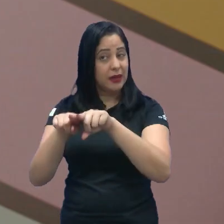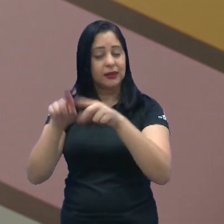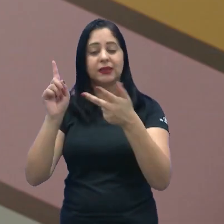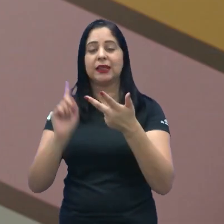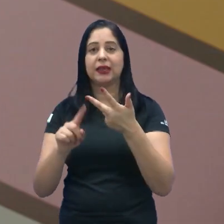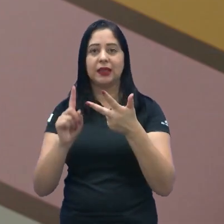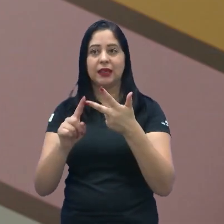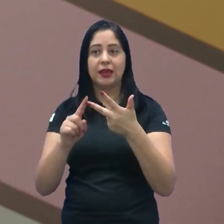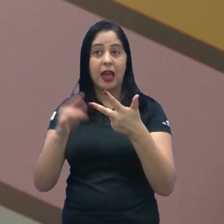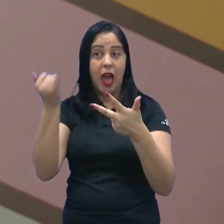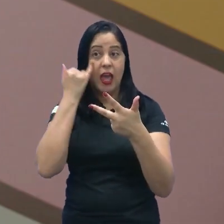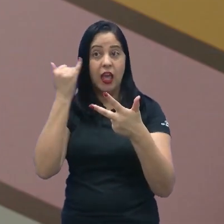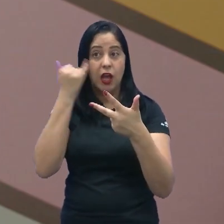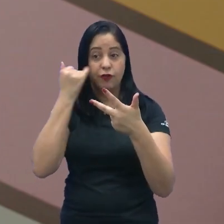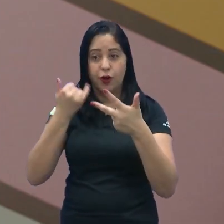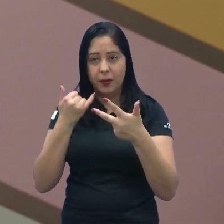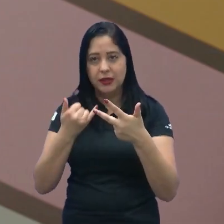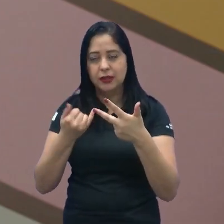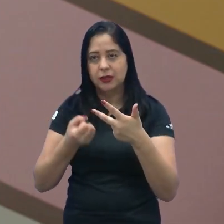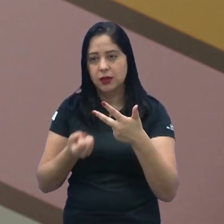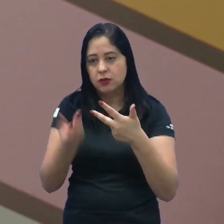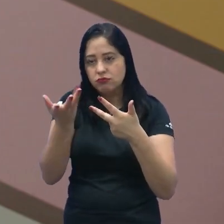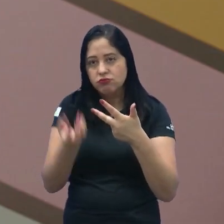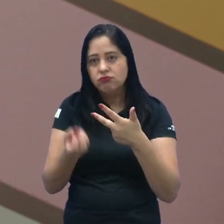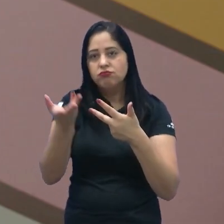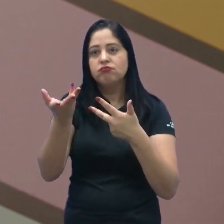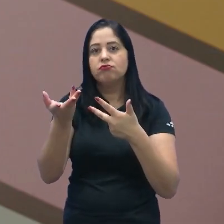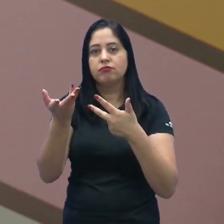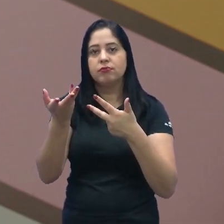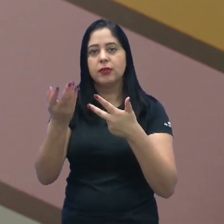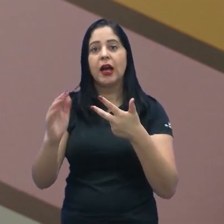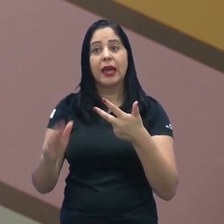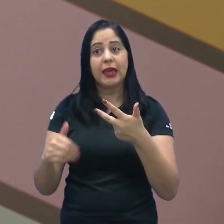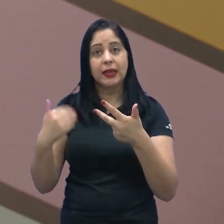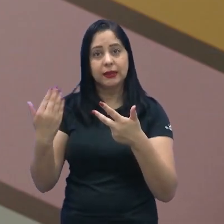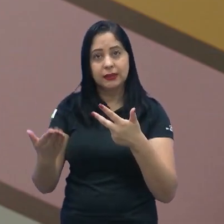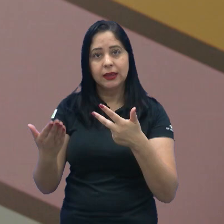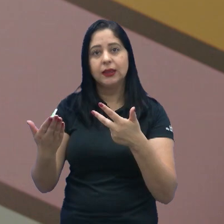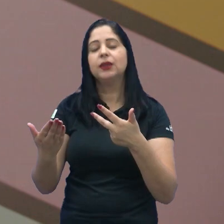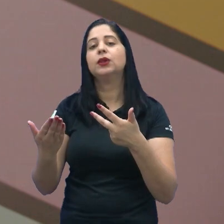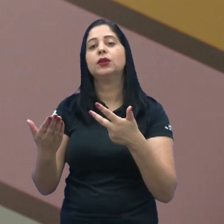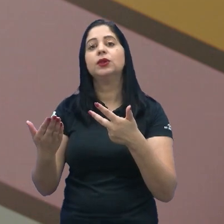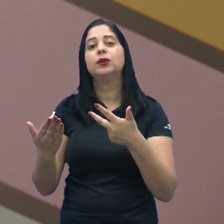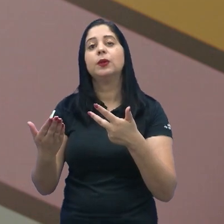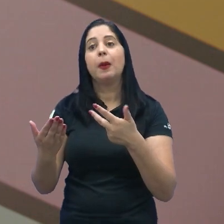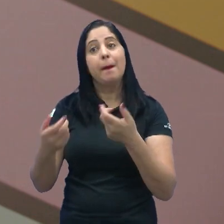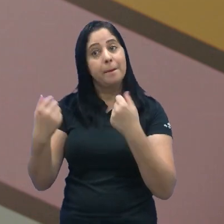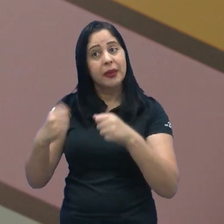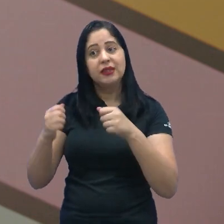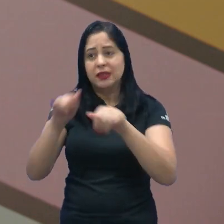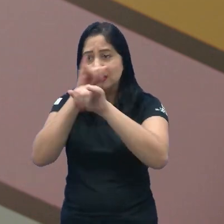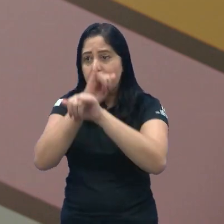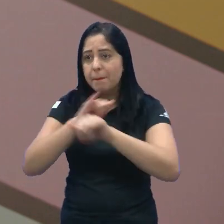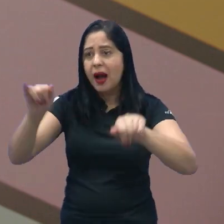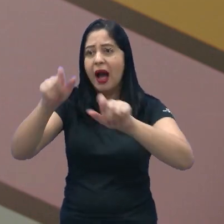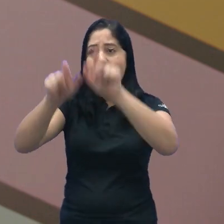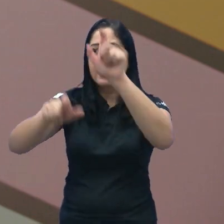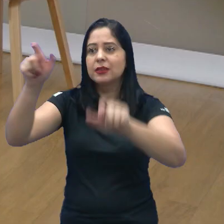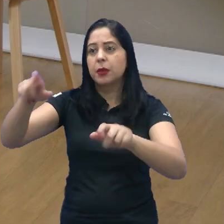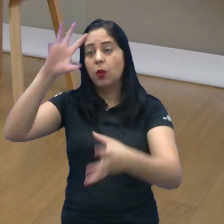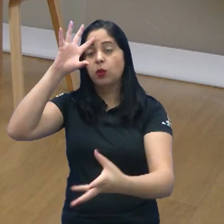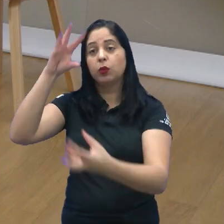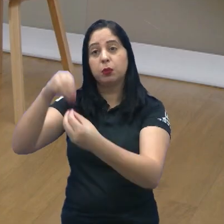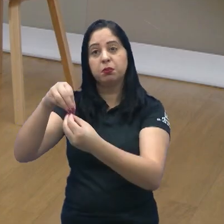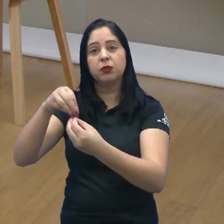de informação. Então, assim, a gente busca muito esse apoio para que as pessoas, né, que a informação consiga chegar para um número maior de pessoas.